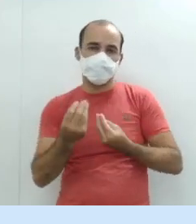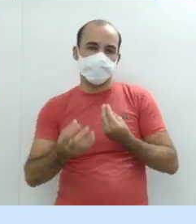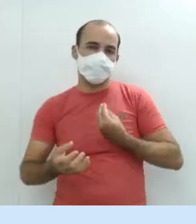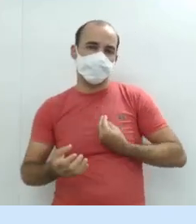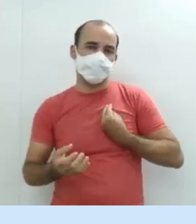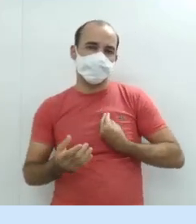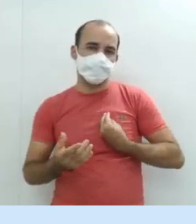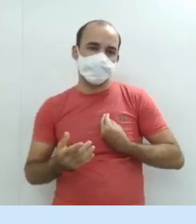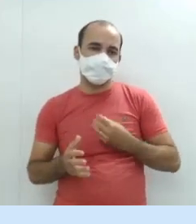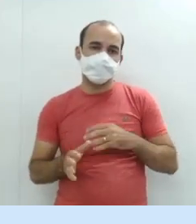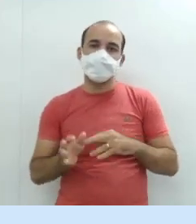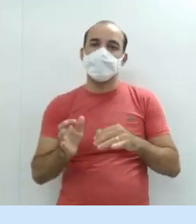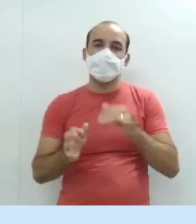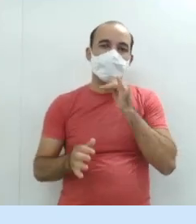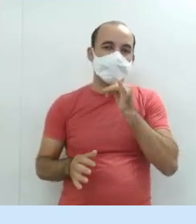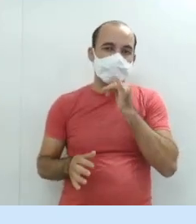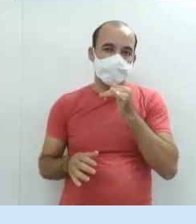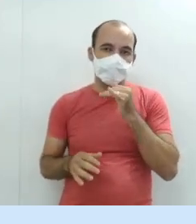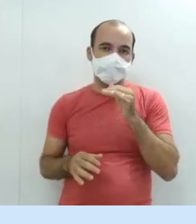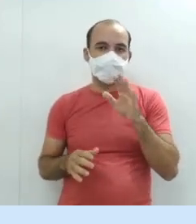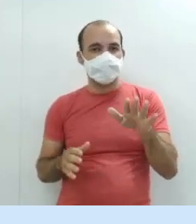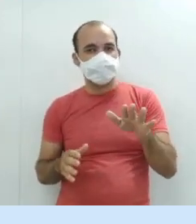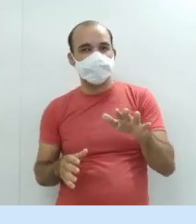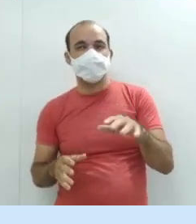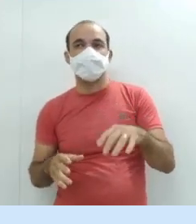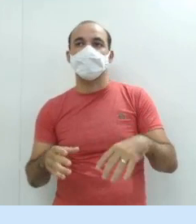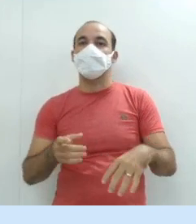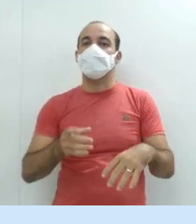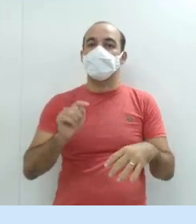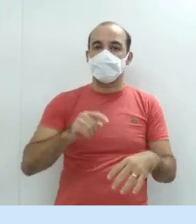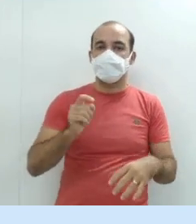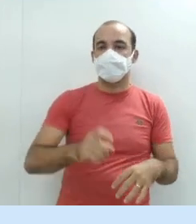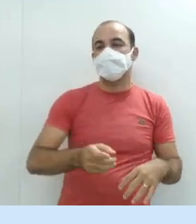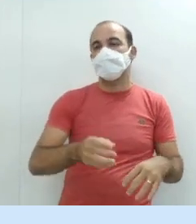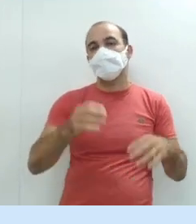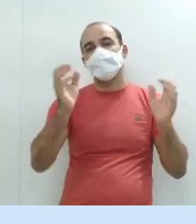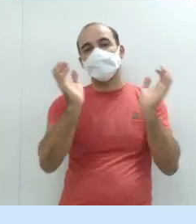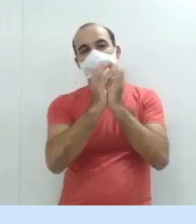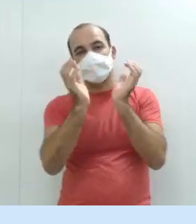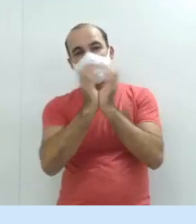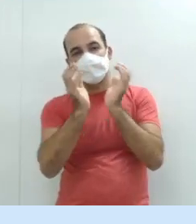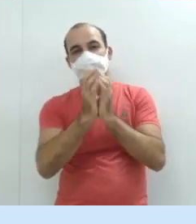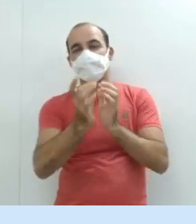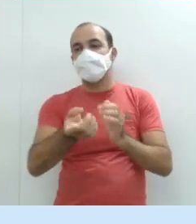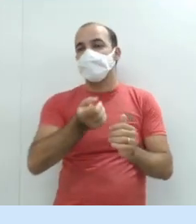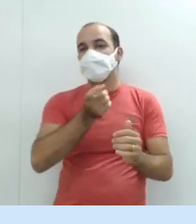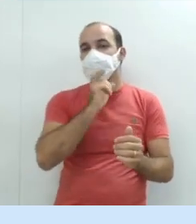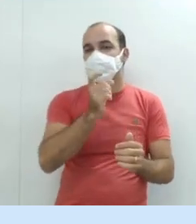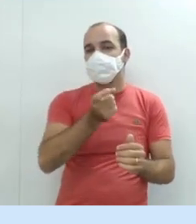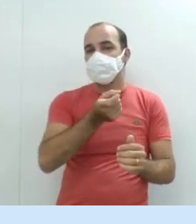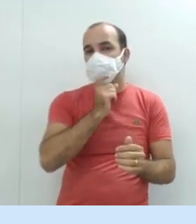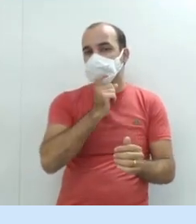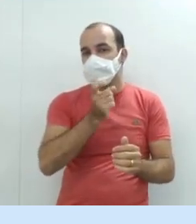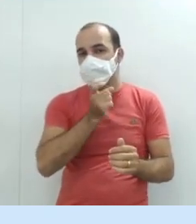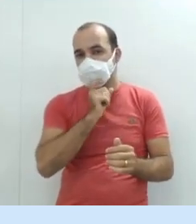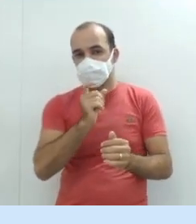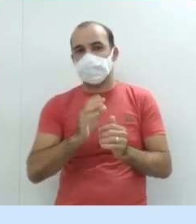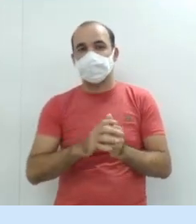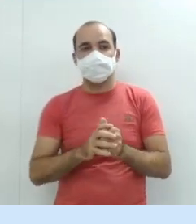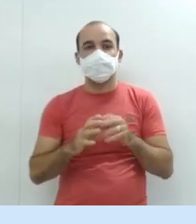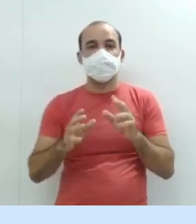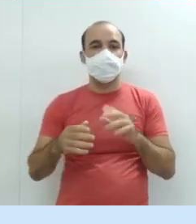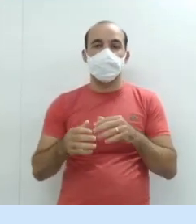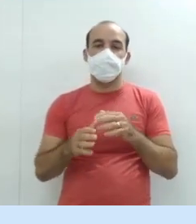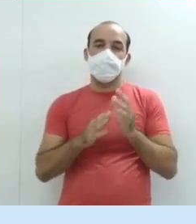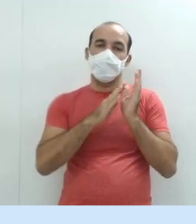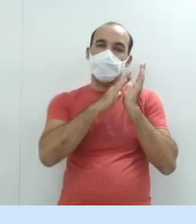em um momento bem diferente aqui em Recife, né? O frio intenso. Quando a gente vai dormir, a gente pega aquele